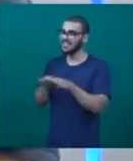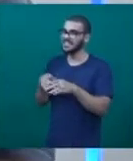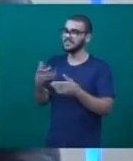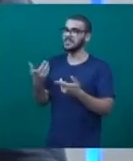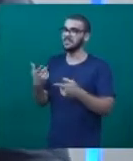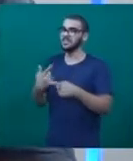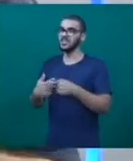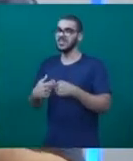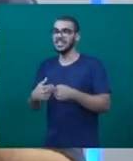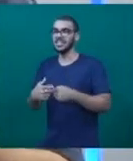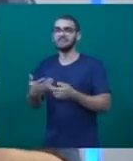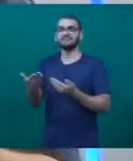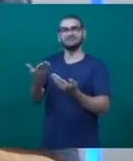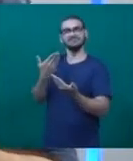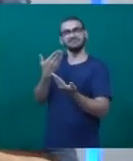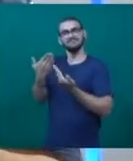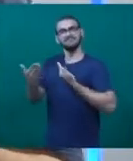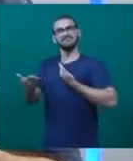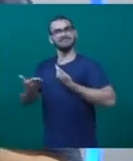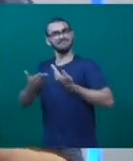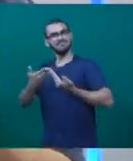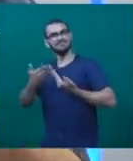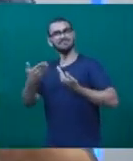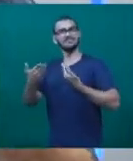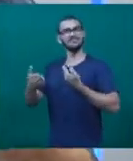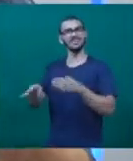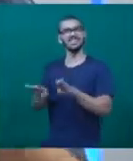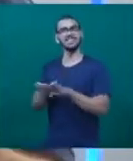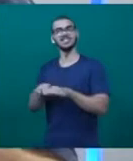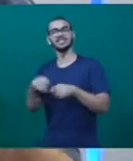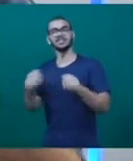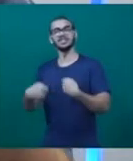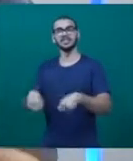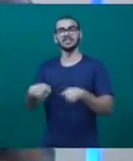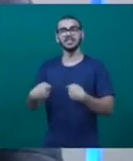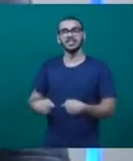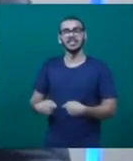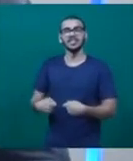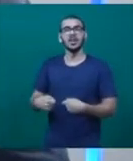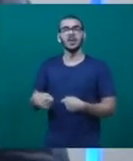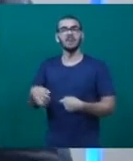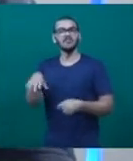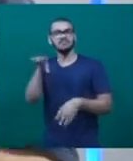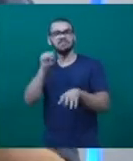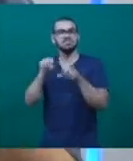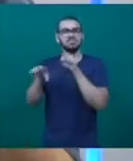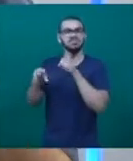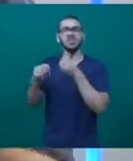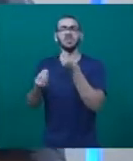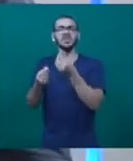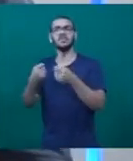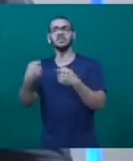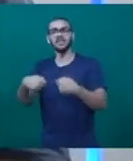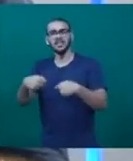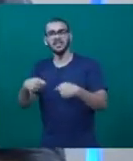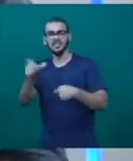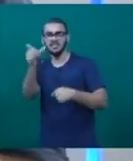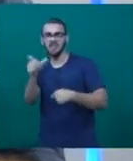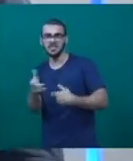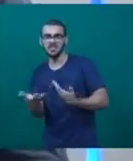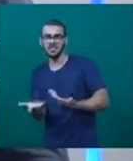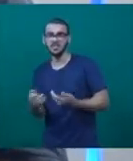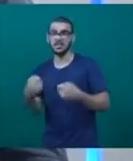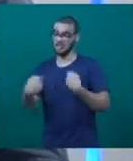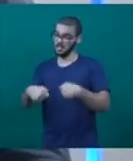que o aluno tem, ou às vezes o personal também, ele consegue ouvir o desabafo daquela pessoa. Então ele tem que ter uma